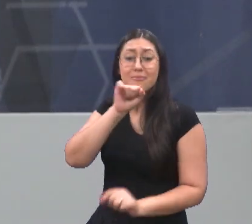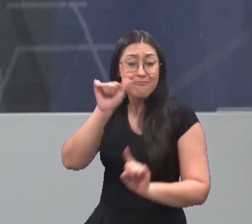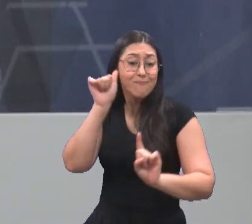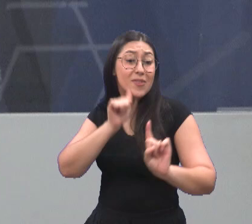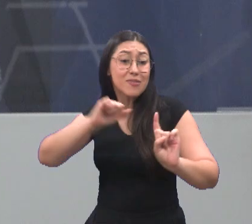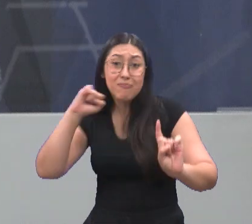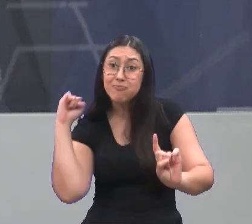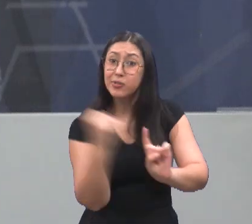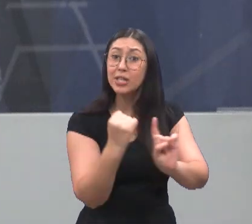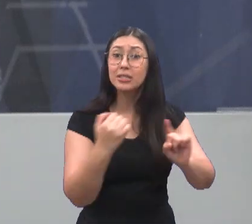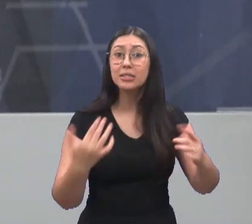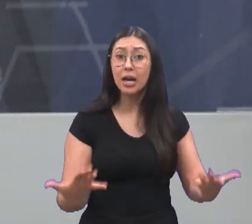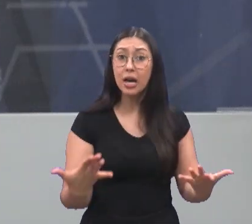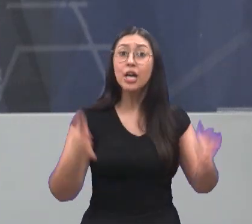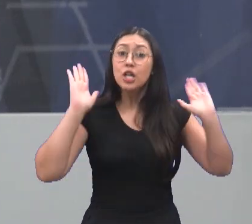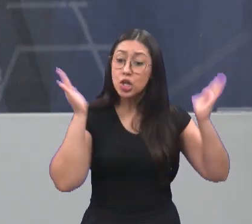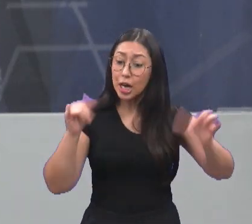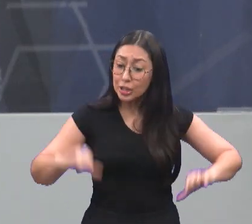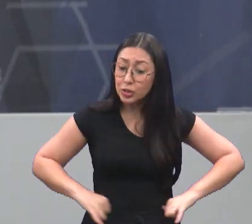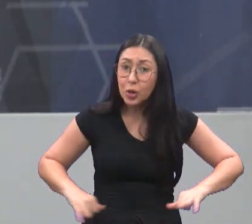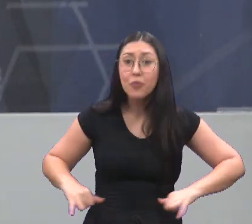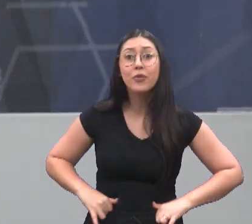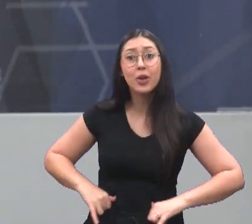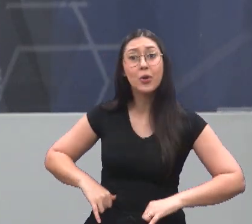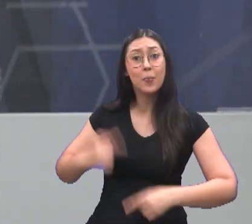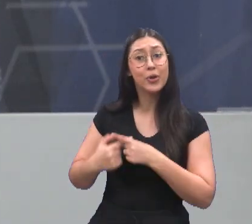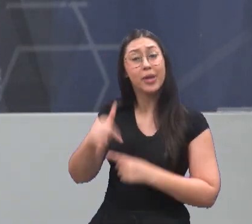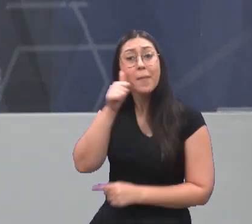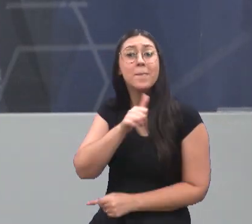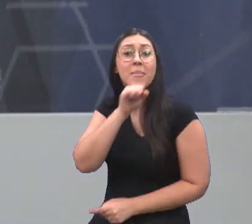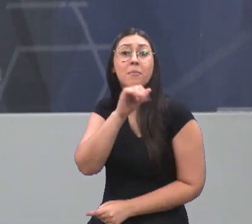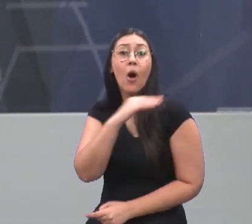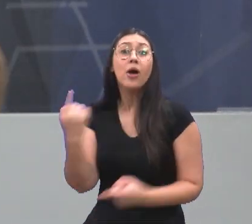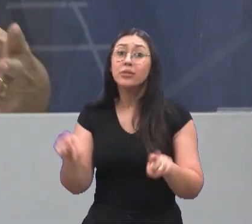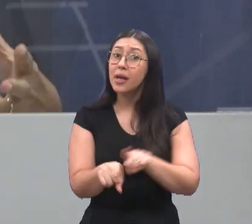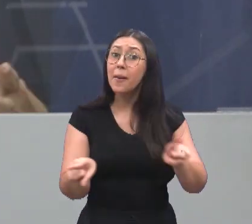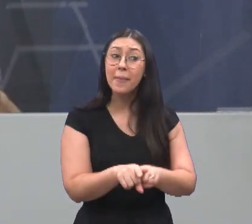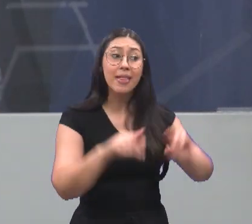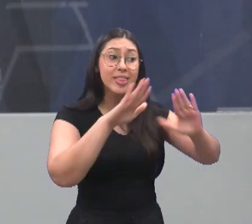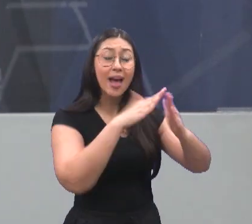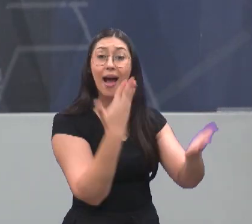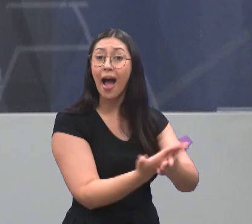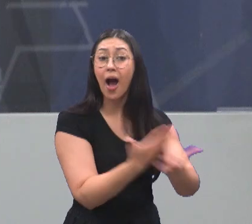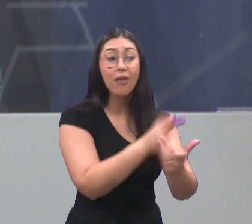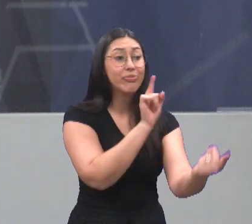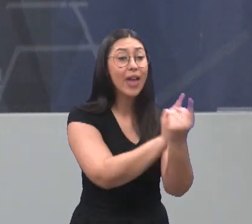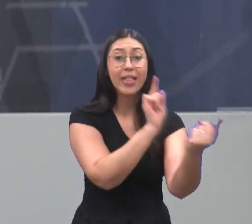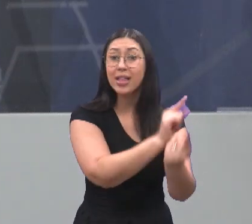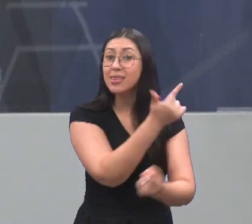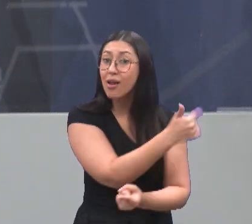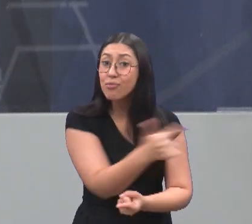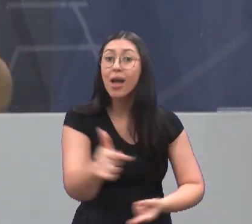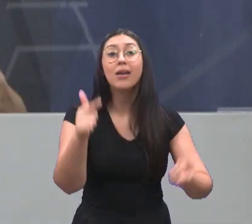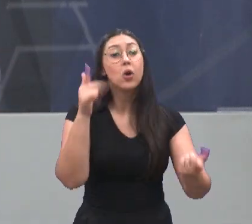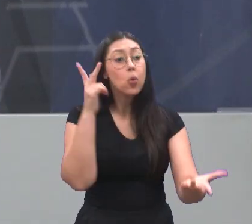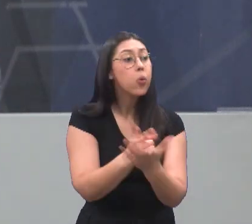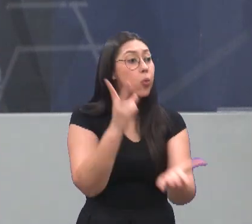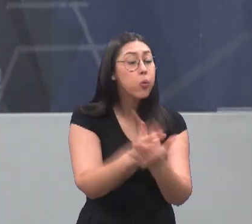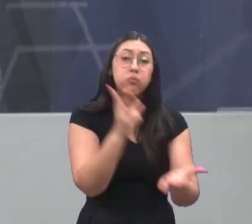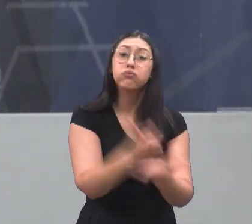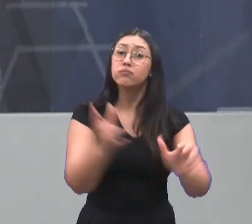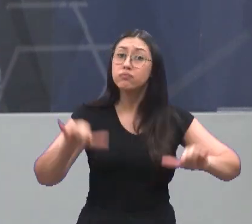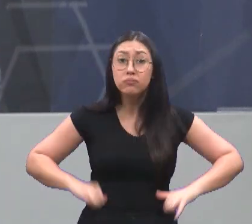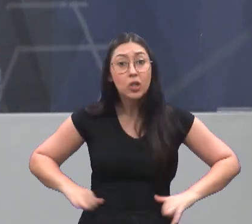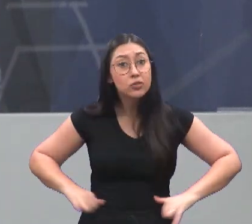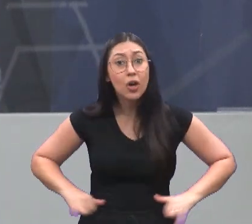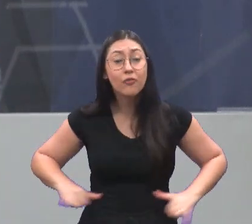da mãe e sofrem novamente toda vez que na escola não tem uma organização, não tem um acolhimento, não